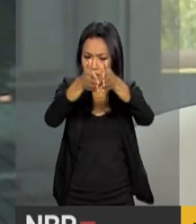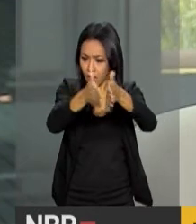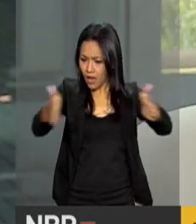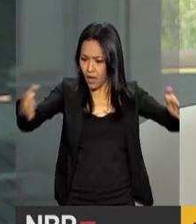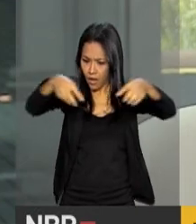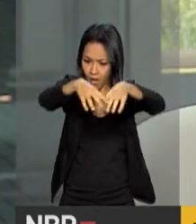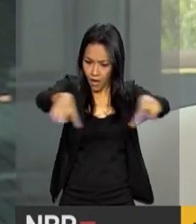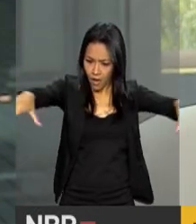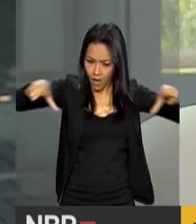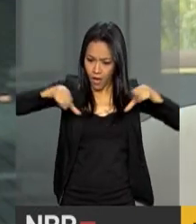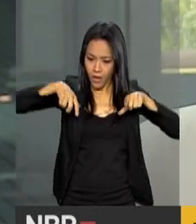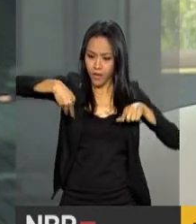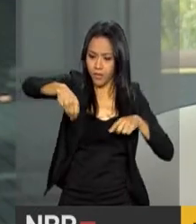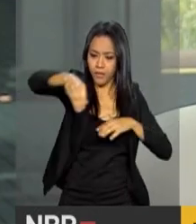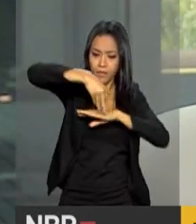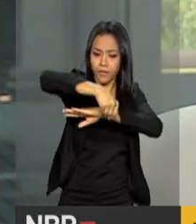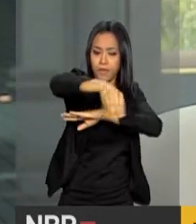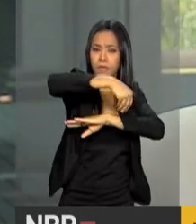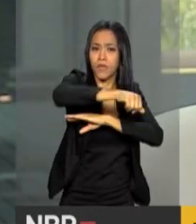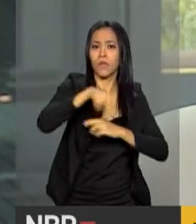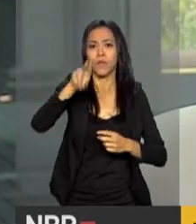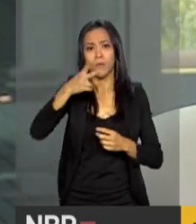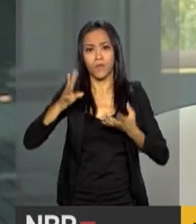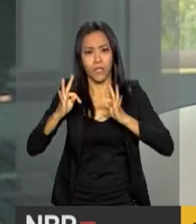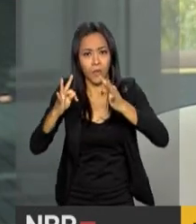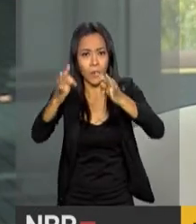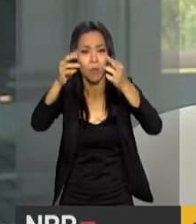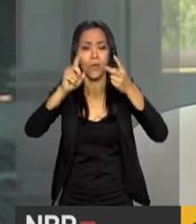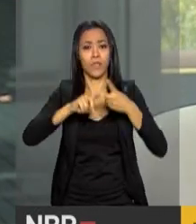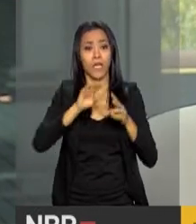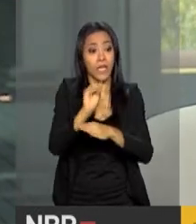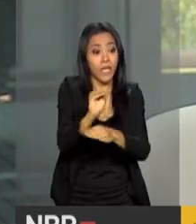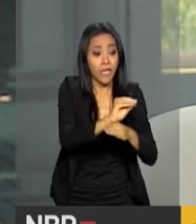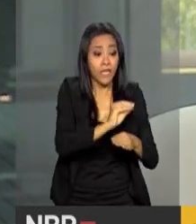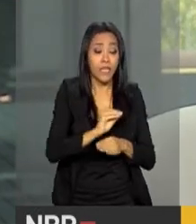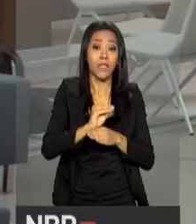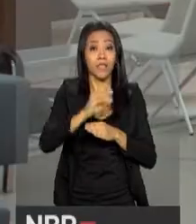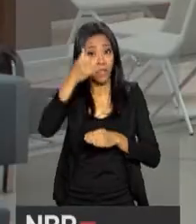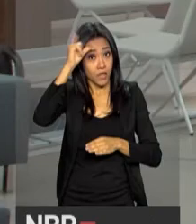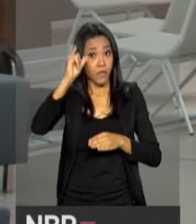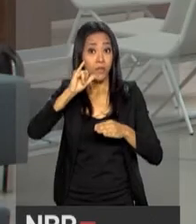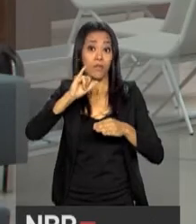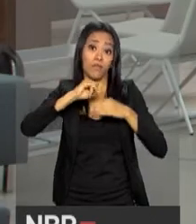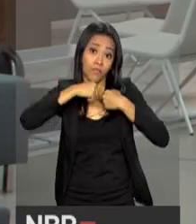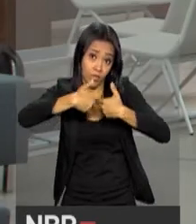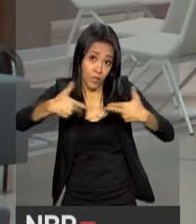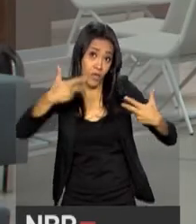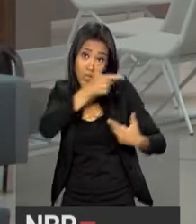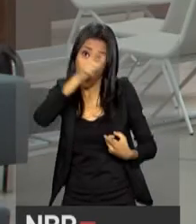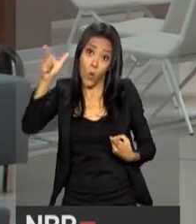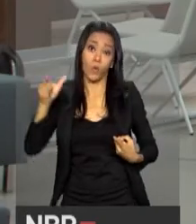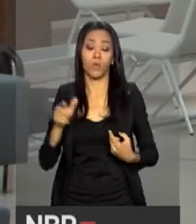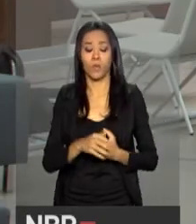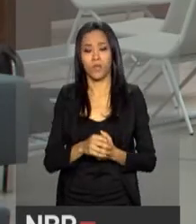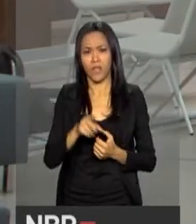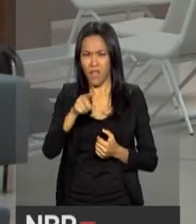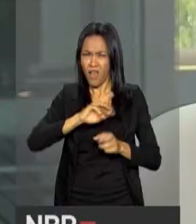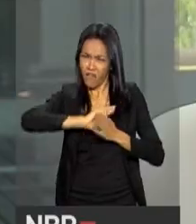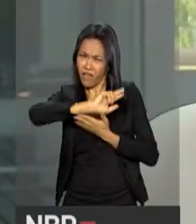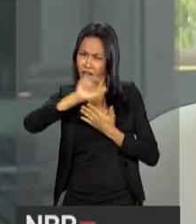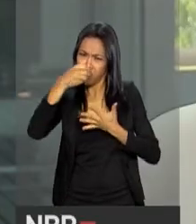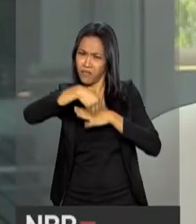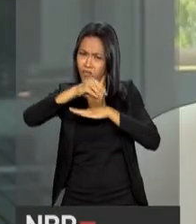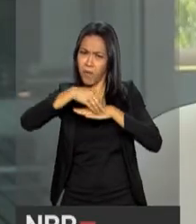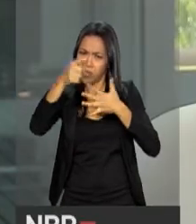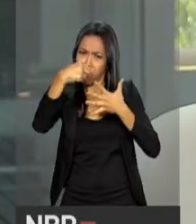para os níveis de produção tecnológica e da criação de animal entre outros ou seja um leque muito grande de informações que ele vai